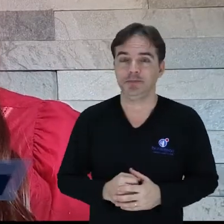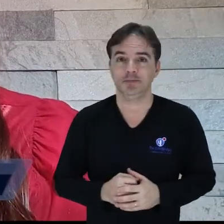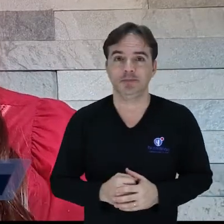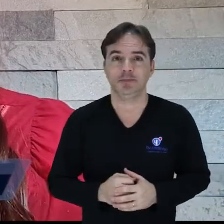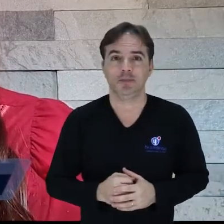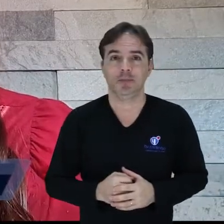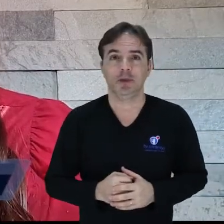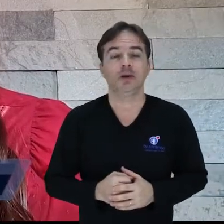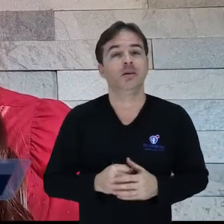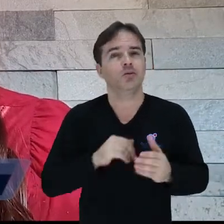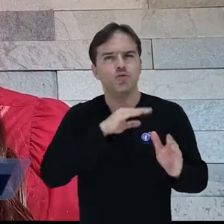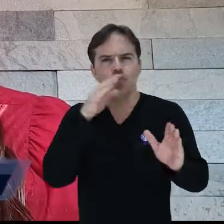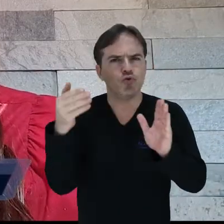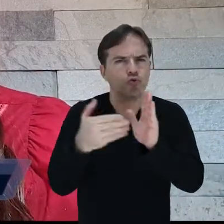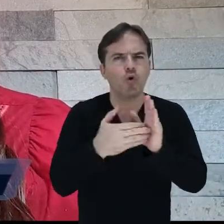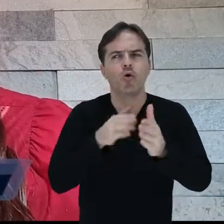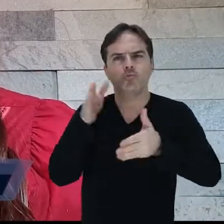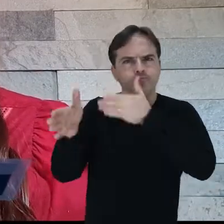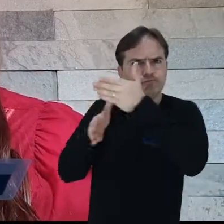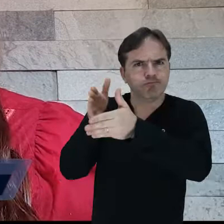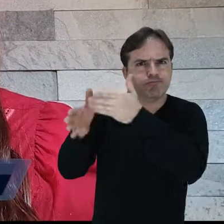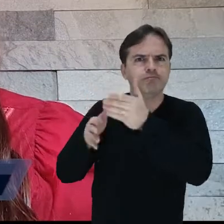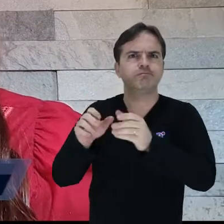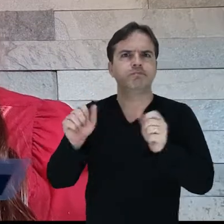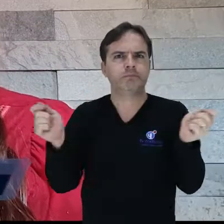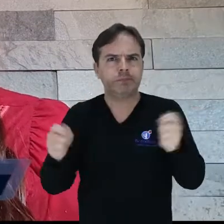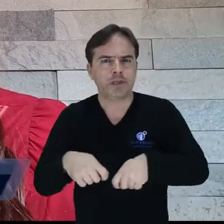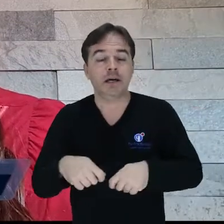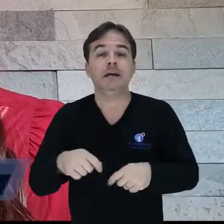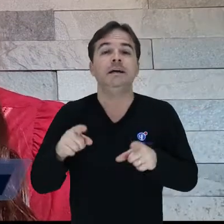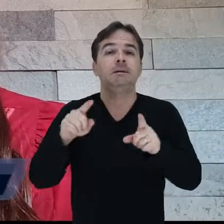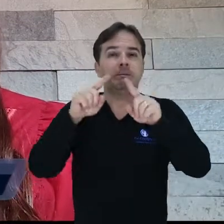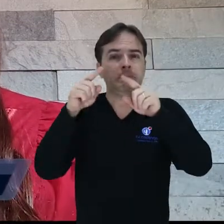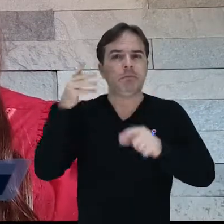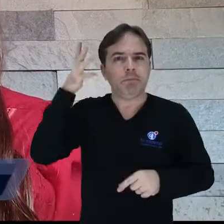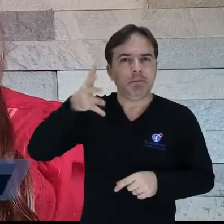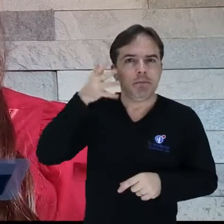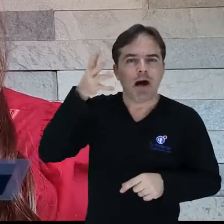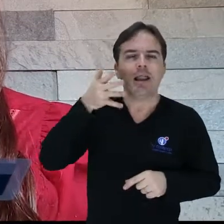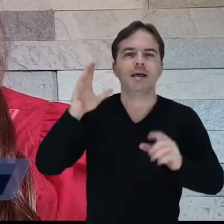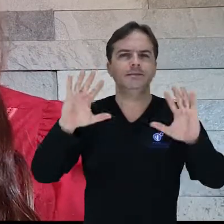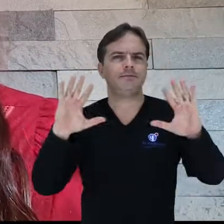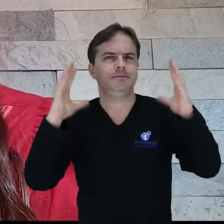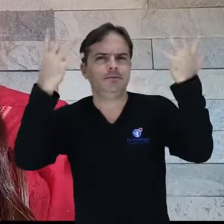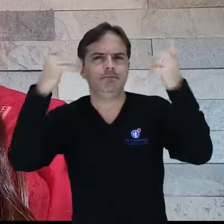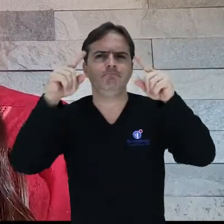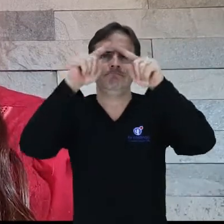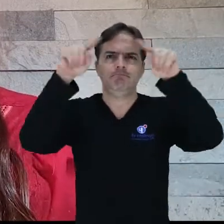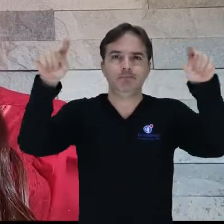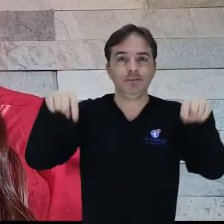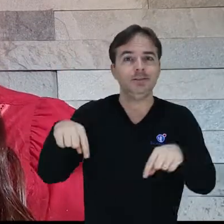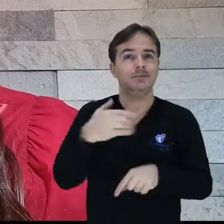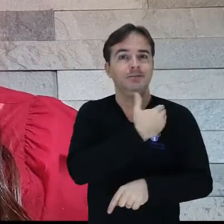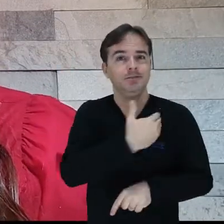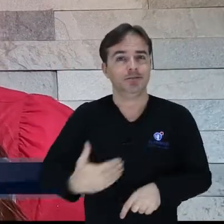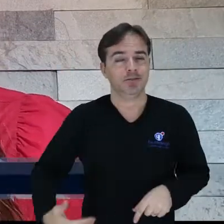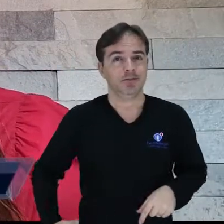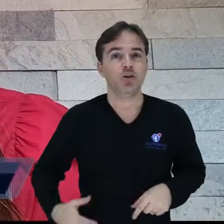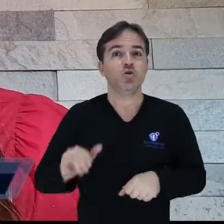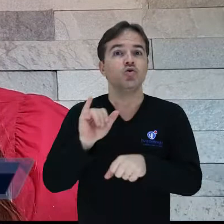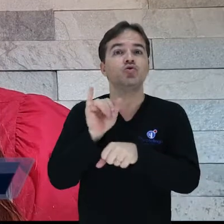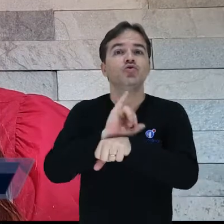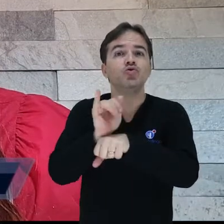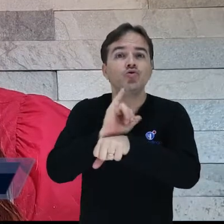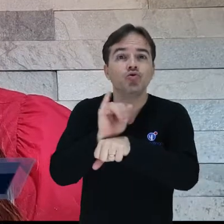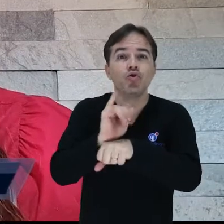Universidade contamos com a participação de todos vocês dessa importante palestra para celebr o servidor que será